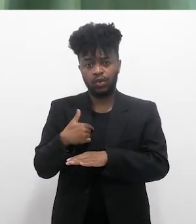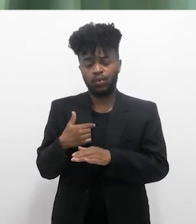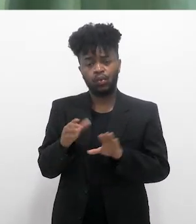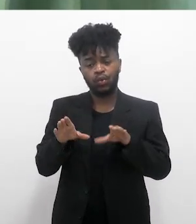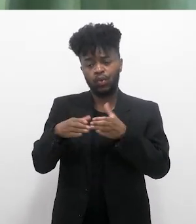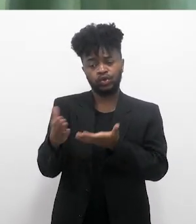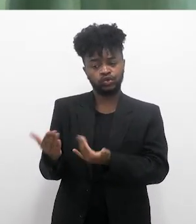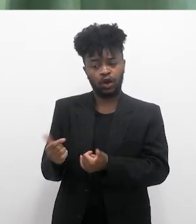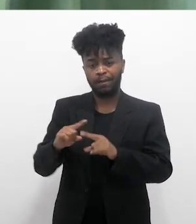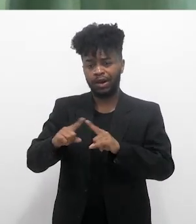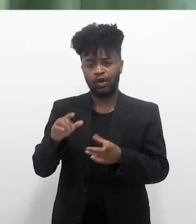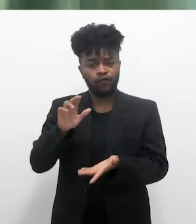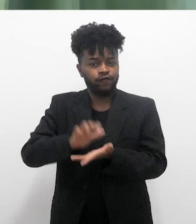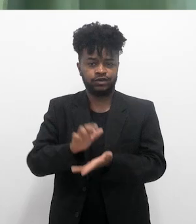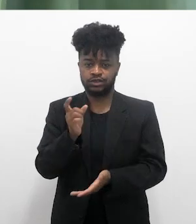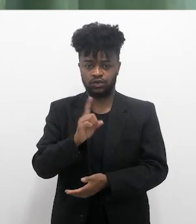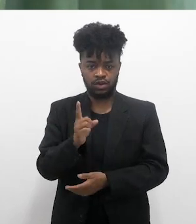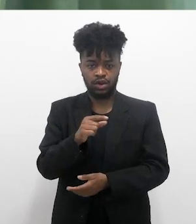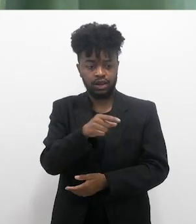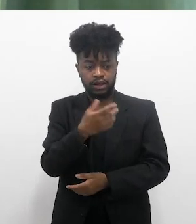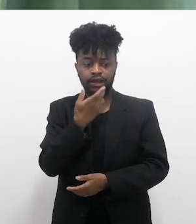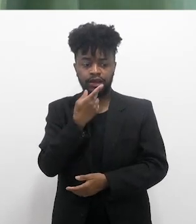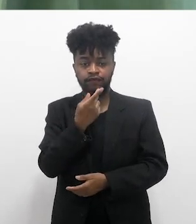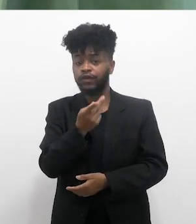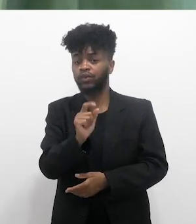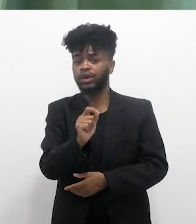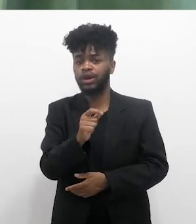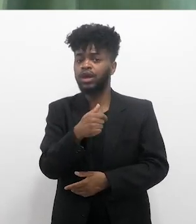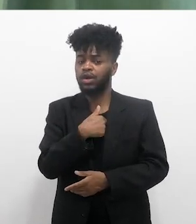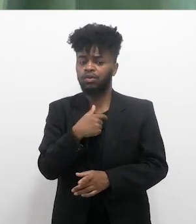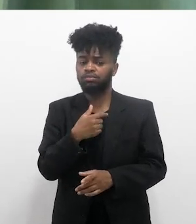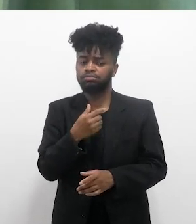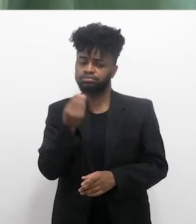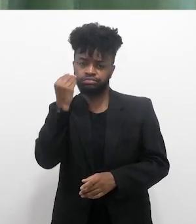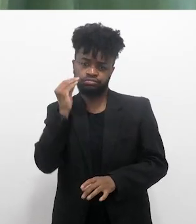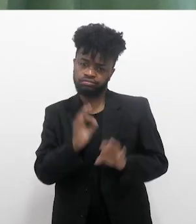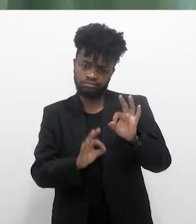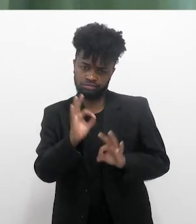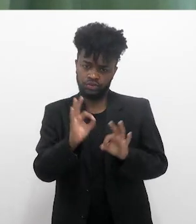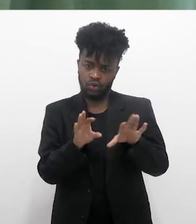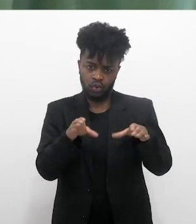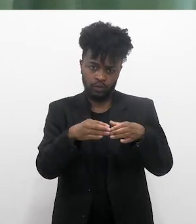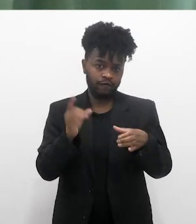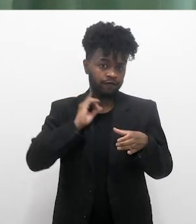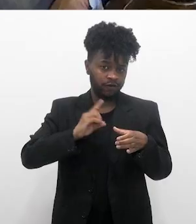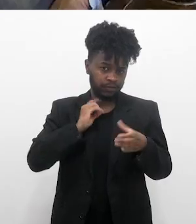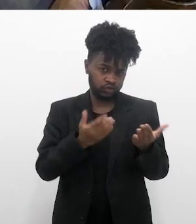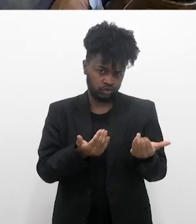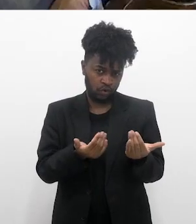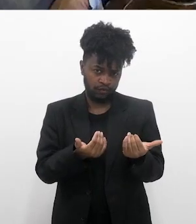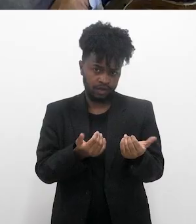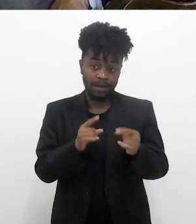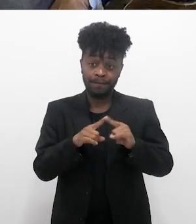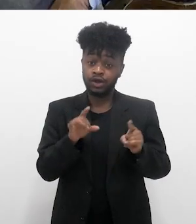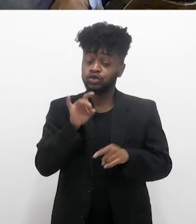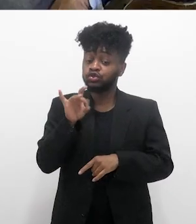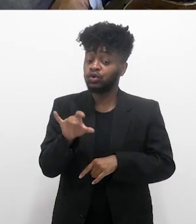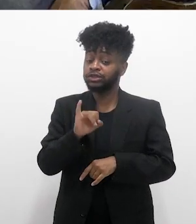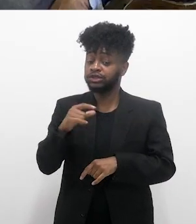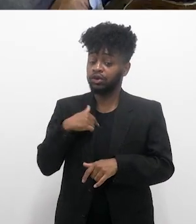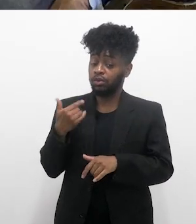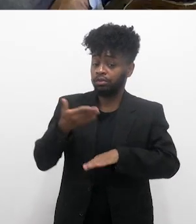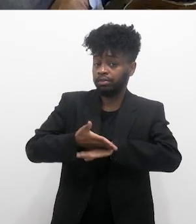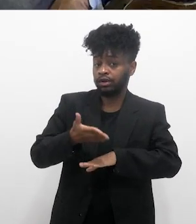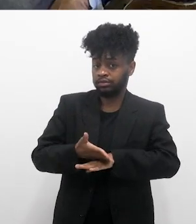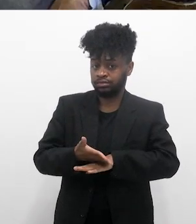era titular. Aí ele falou que ele arrumava o jogo para o time do Flamengo, juvenil, mas só se eu jogasse. Foi